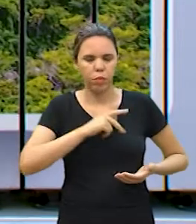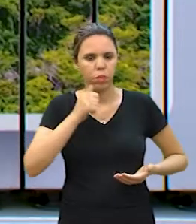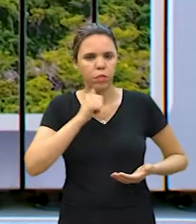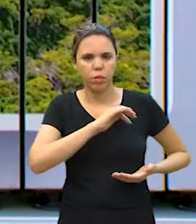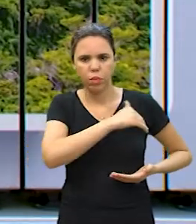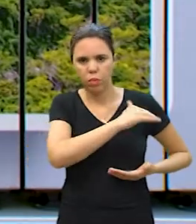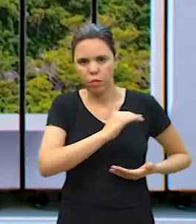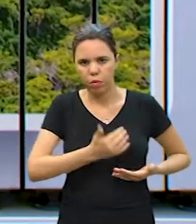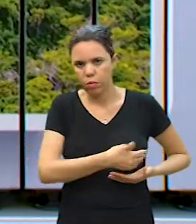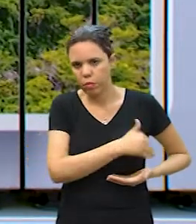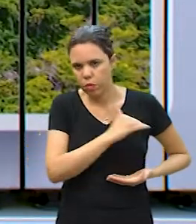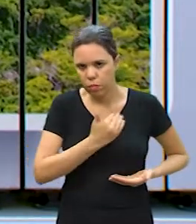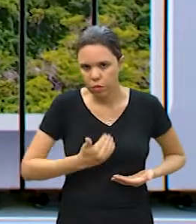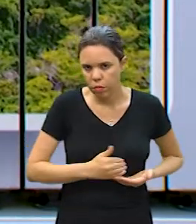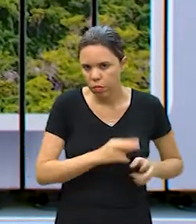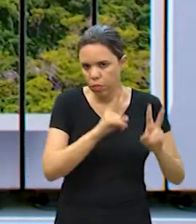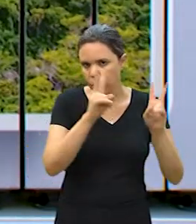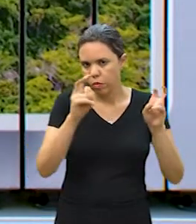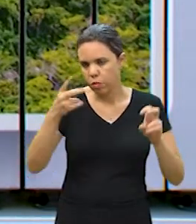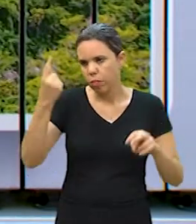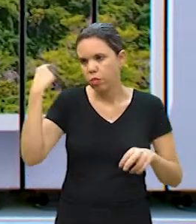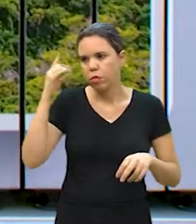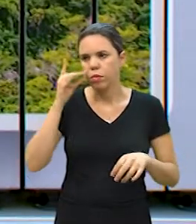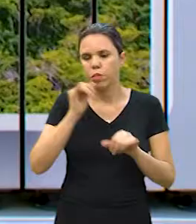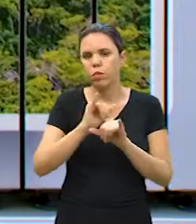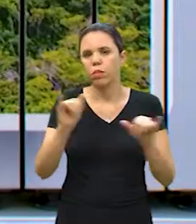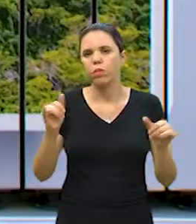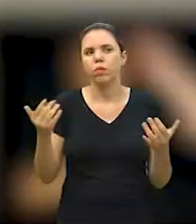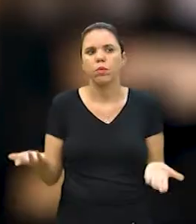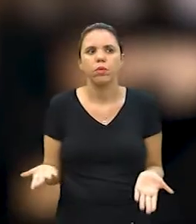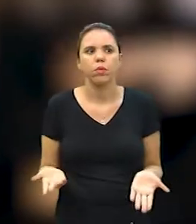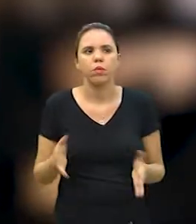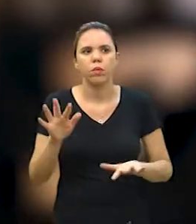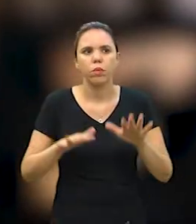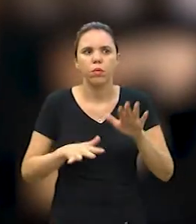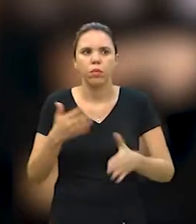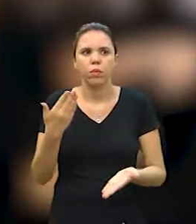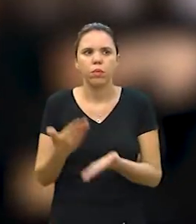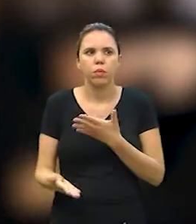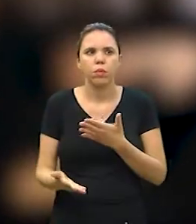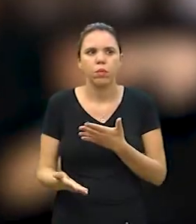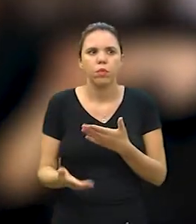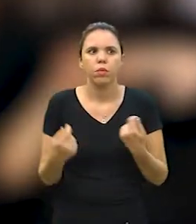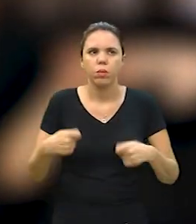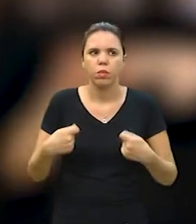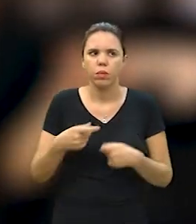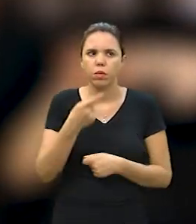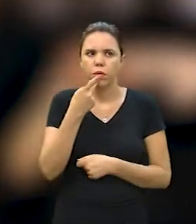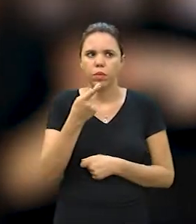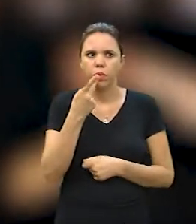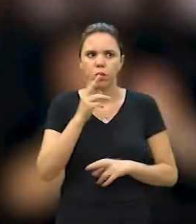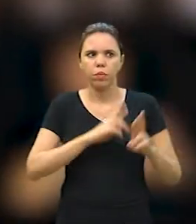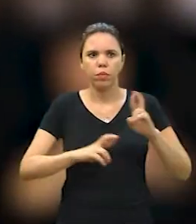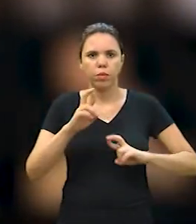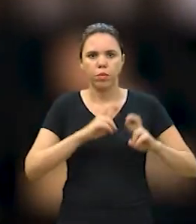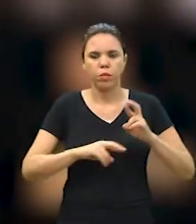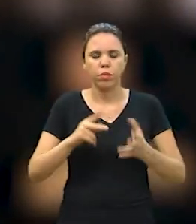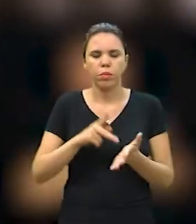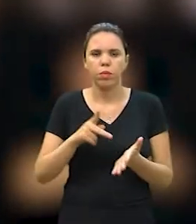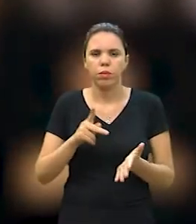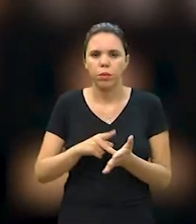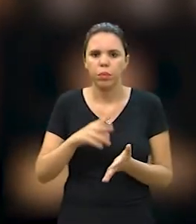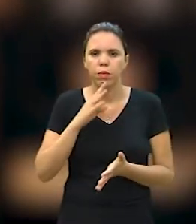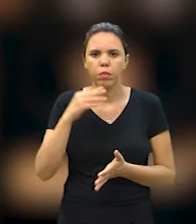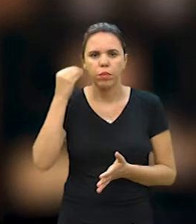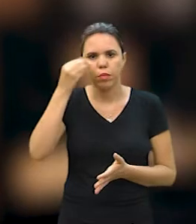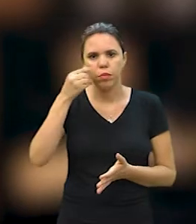assim, acho que essa é uma temática que já esteve mais presente e talvez tenha perdido um pouco, e é necessário falar do autoexame, que na verdade